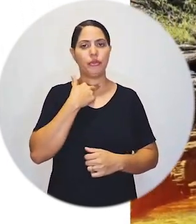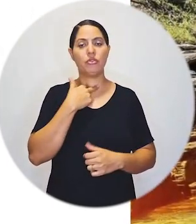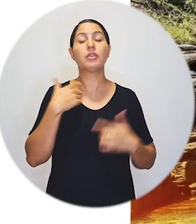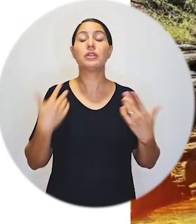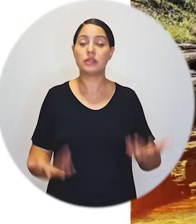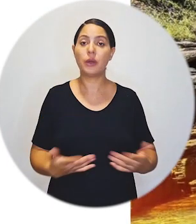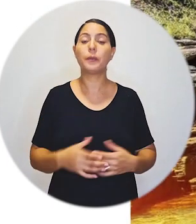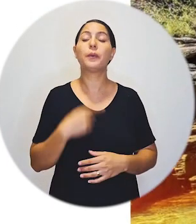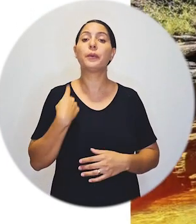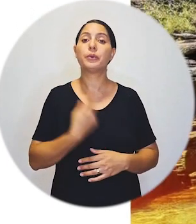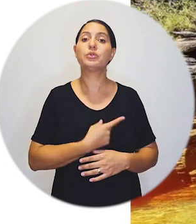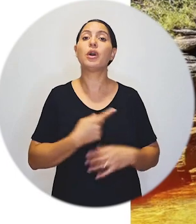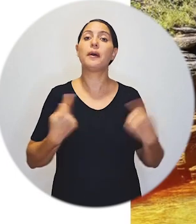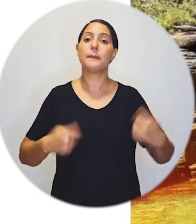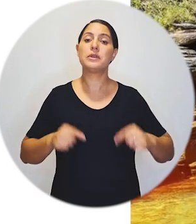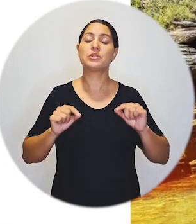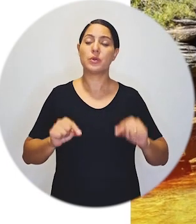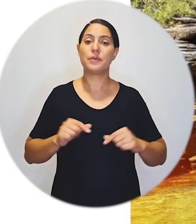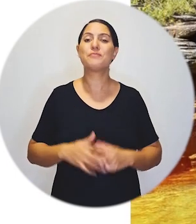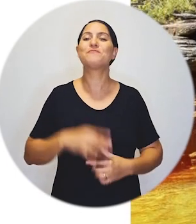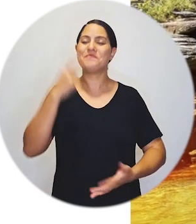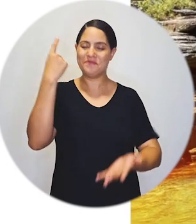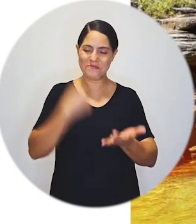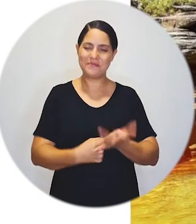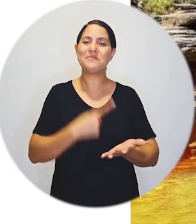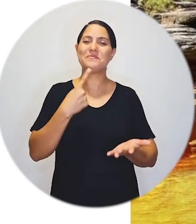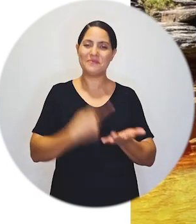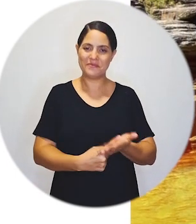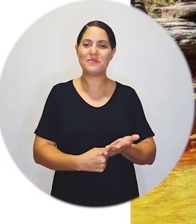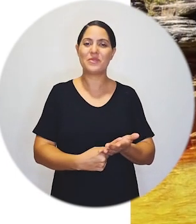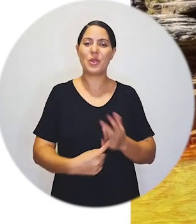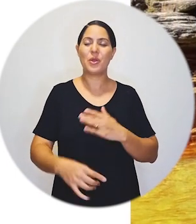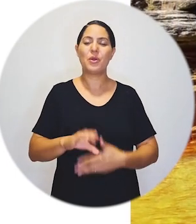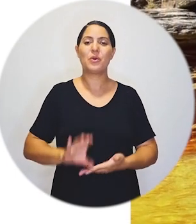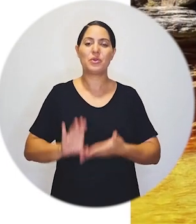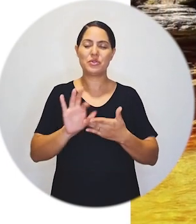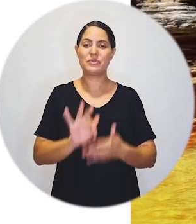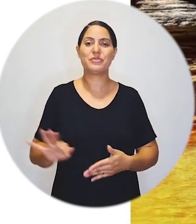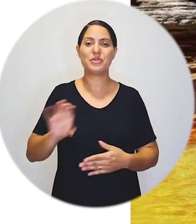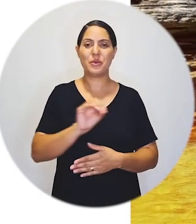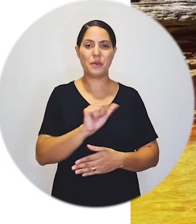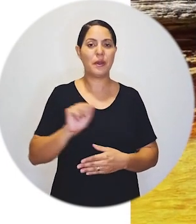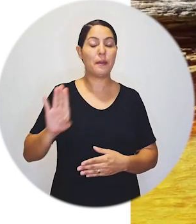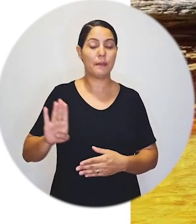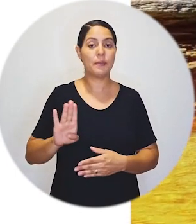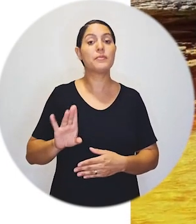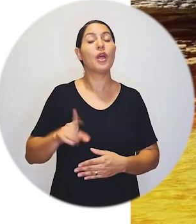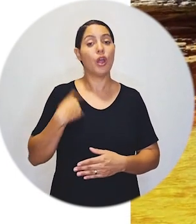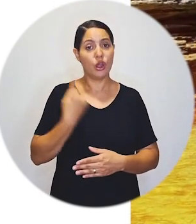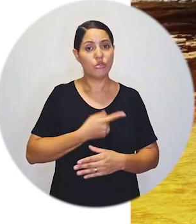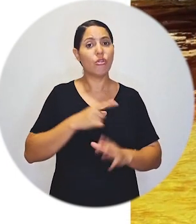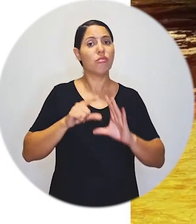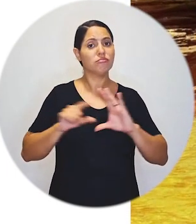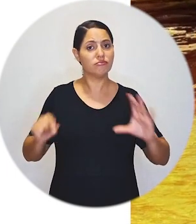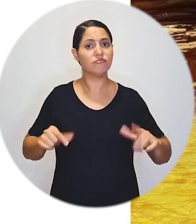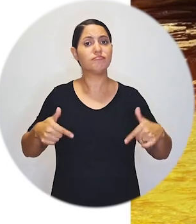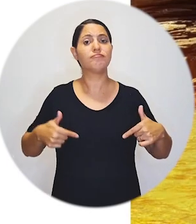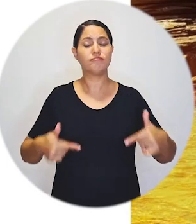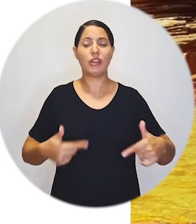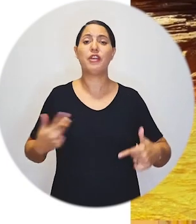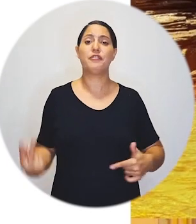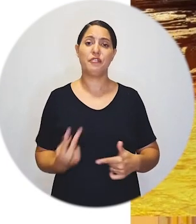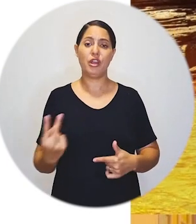conclui: o CFOAB reafirma seu compromisso com a modernização da advocacia, mas sem abrir mão de valores que